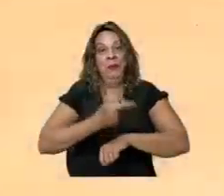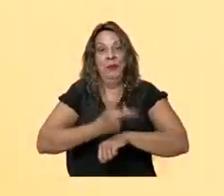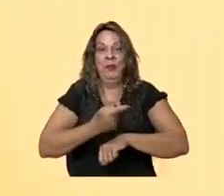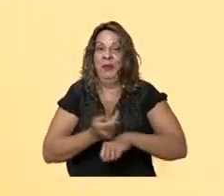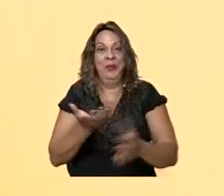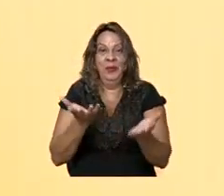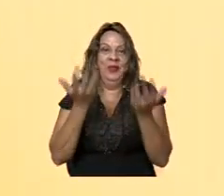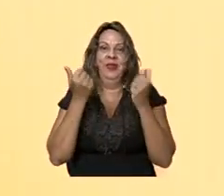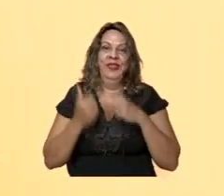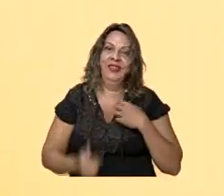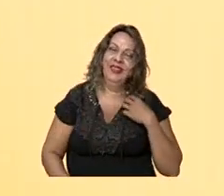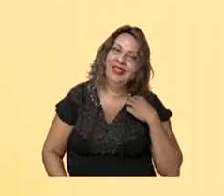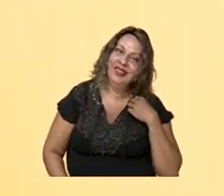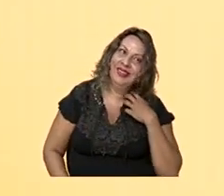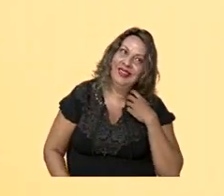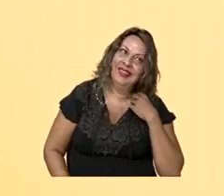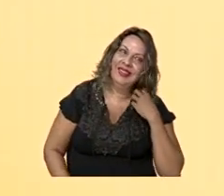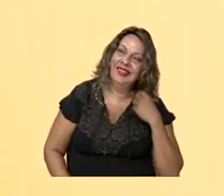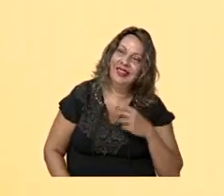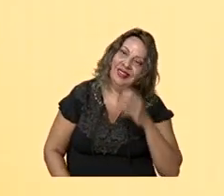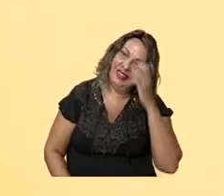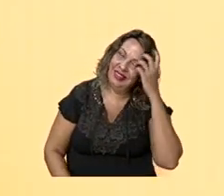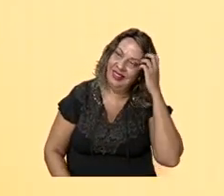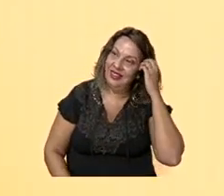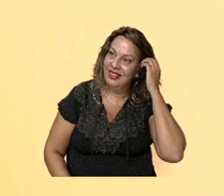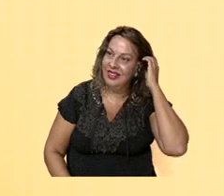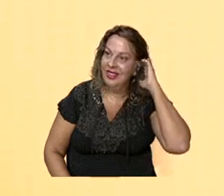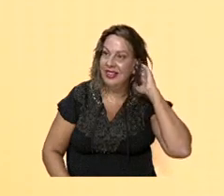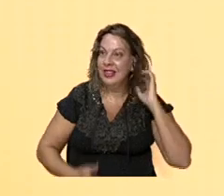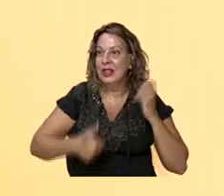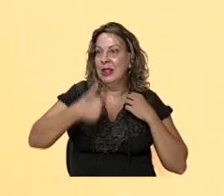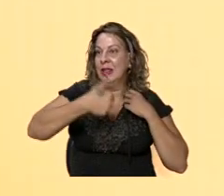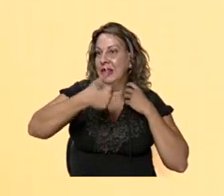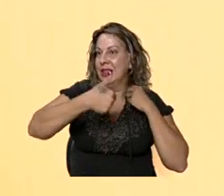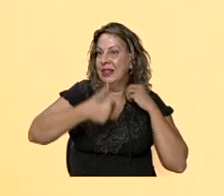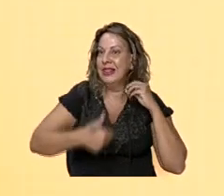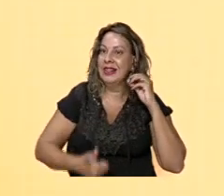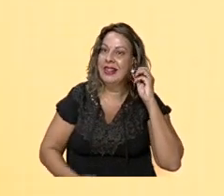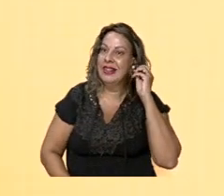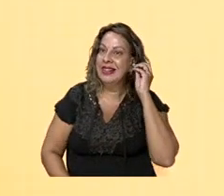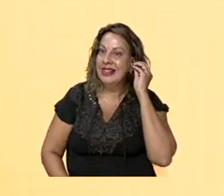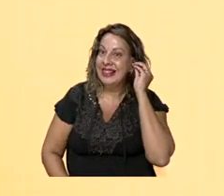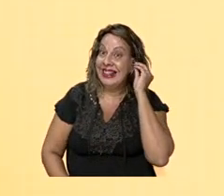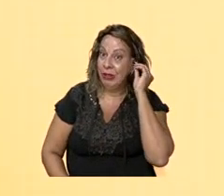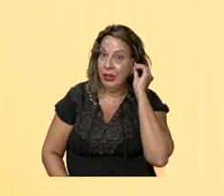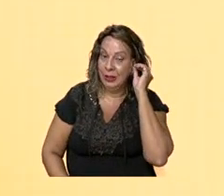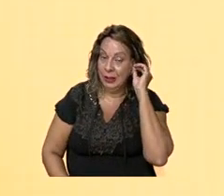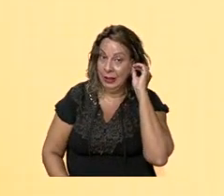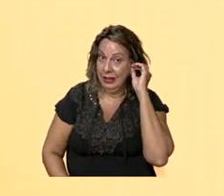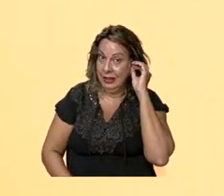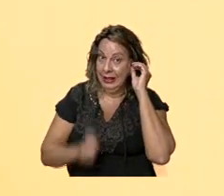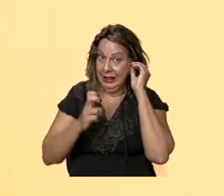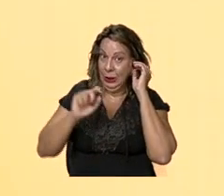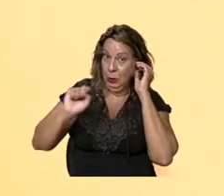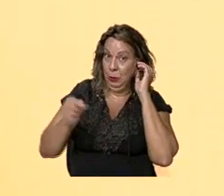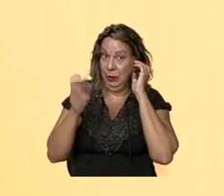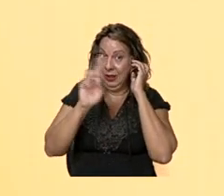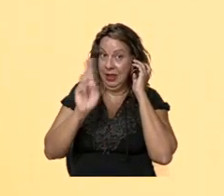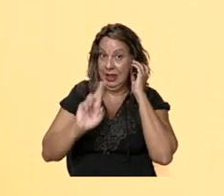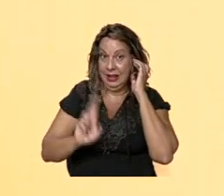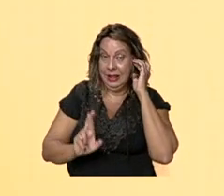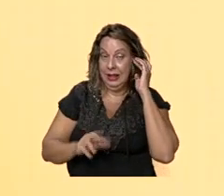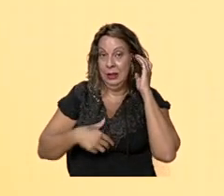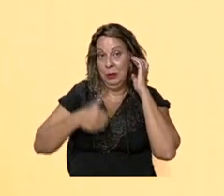Primeiro prêmio! Simbora! No primeiro prêmio de hoje tem R$5.000! R$5.000 agora,